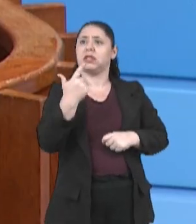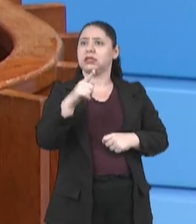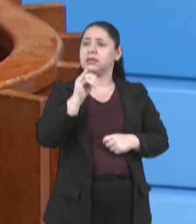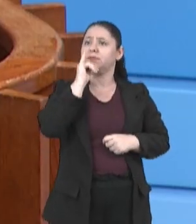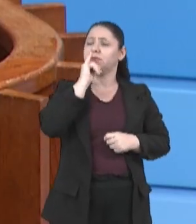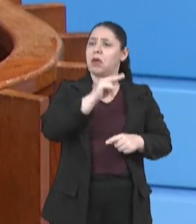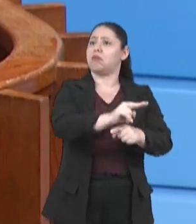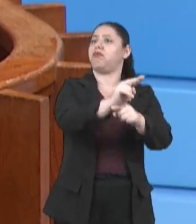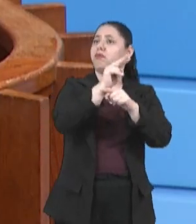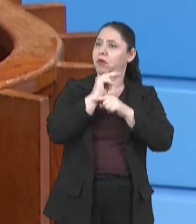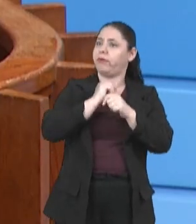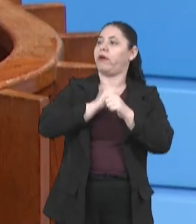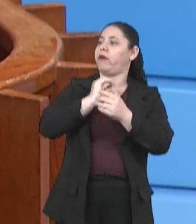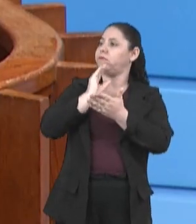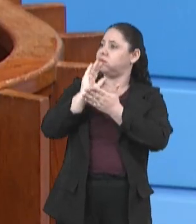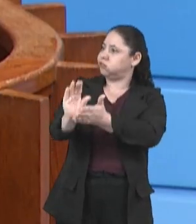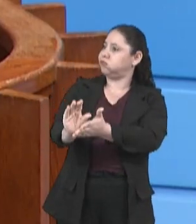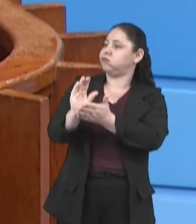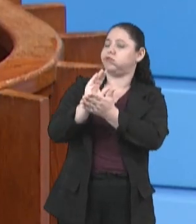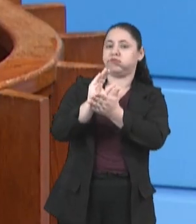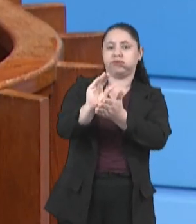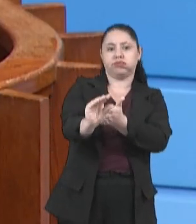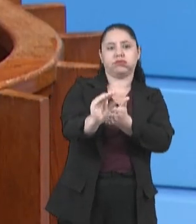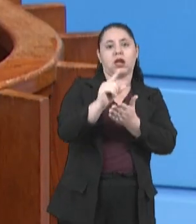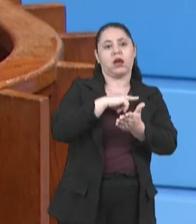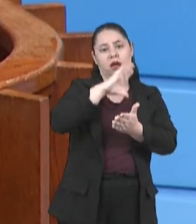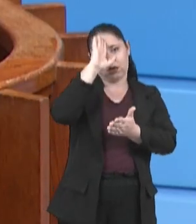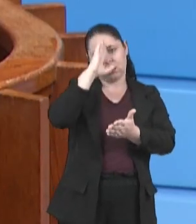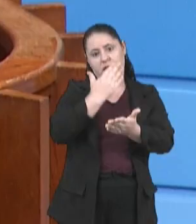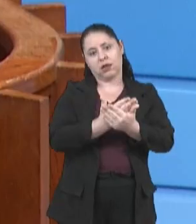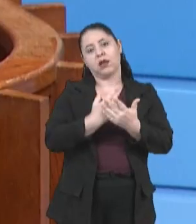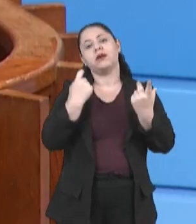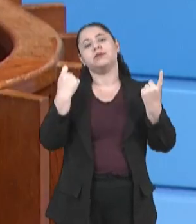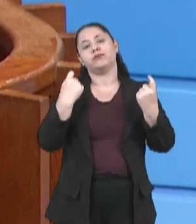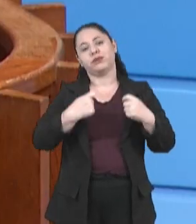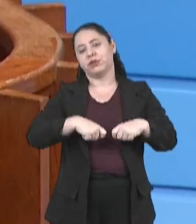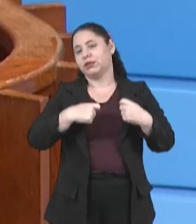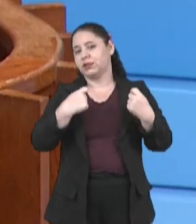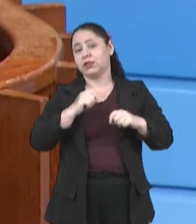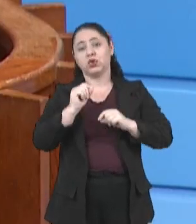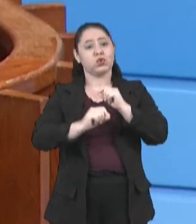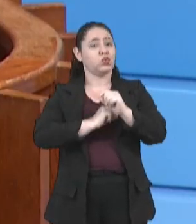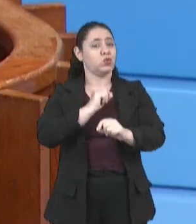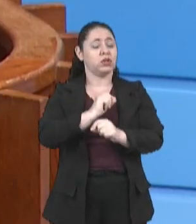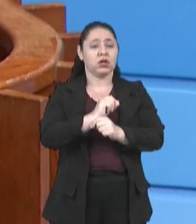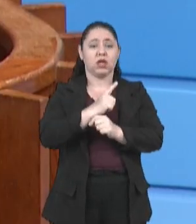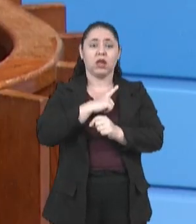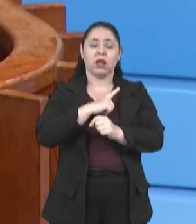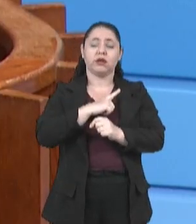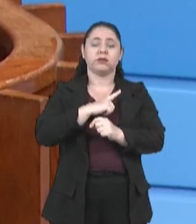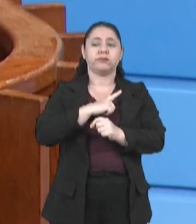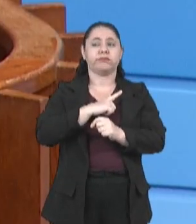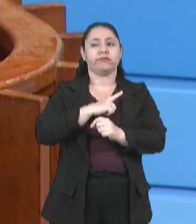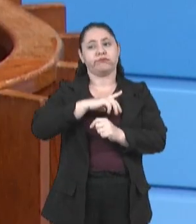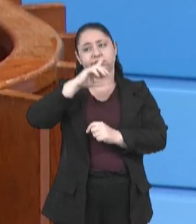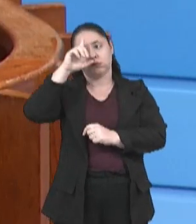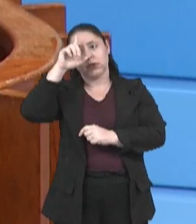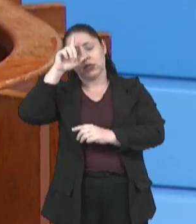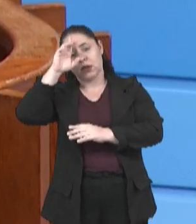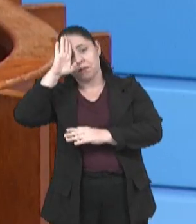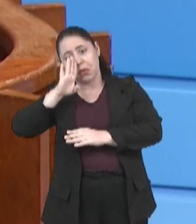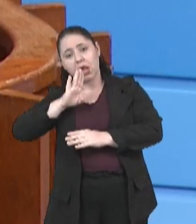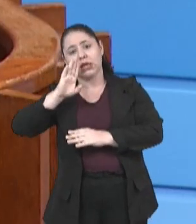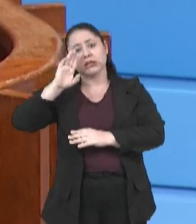mão de um empréstimo para fazer investimentos. Acredito que tem que fazer um debate sobre renúncia fiscal, um